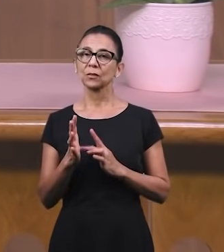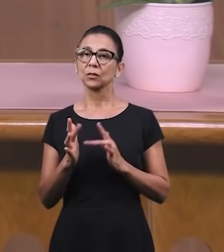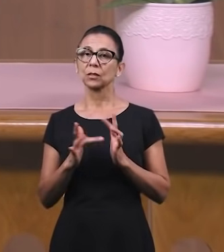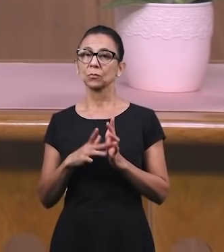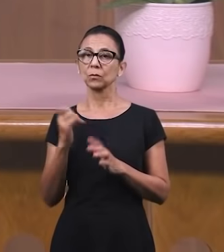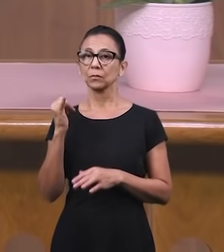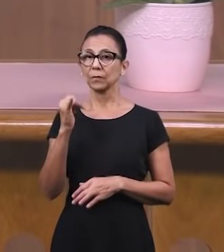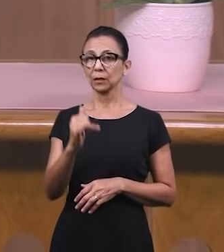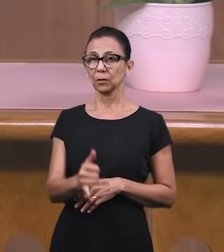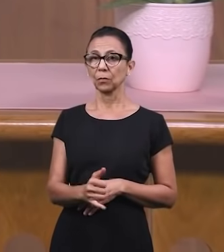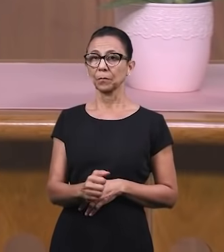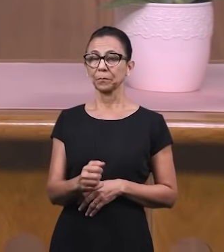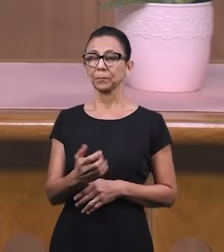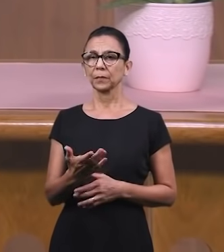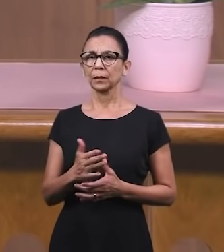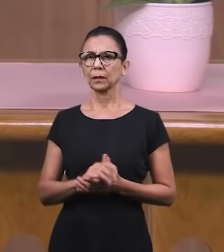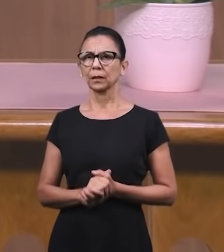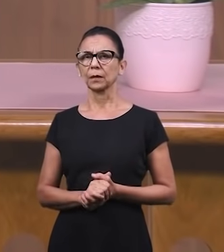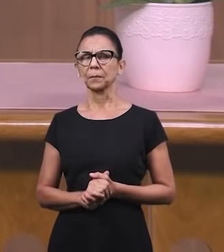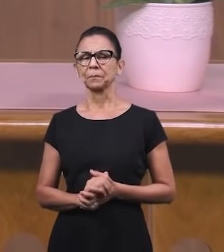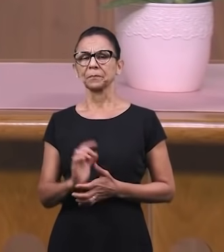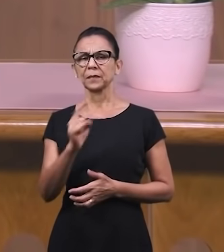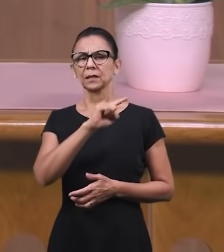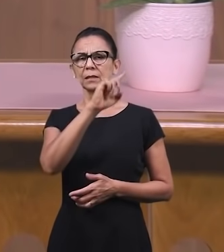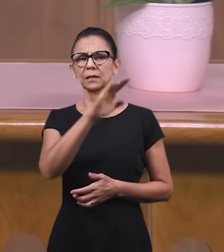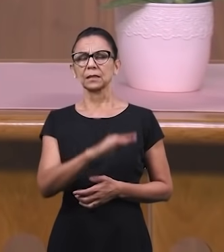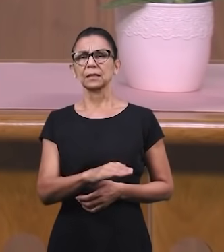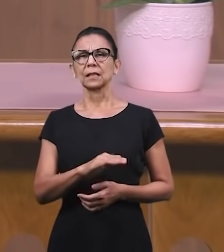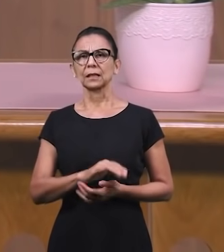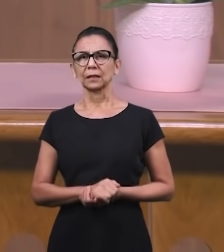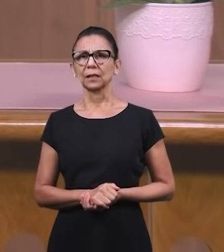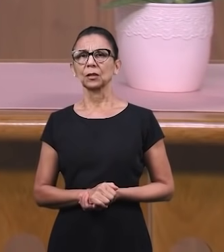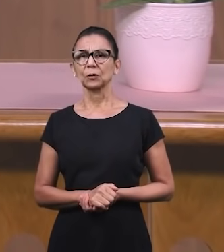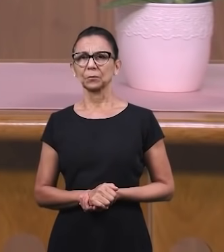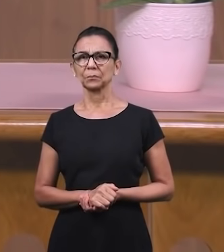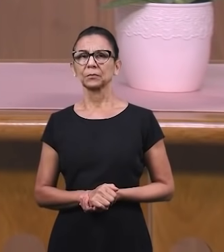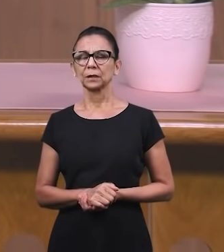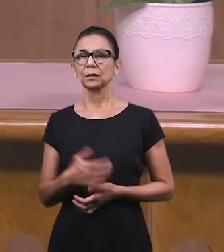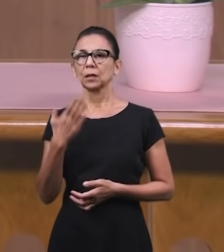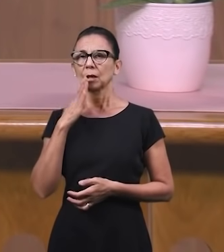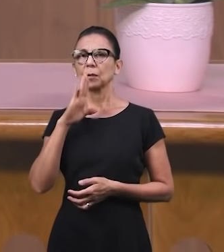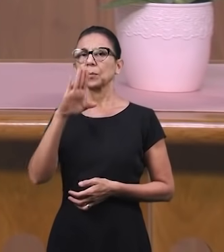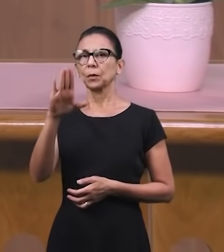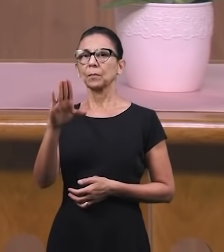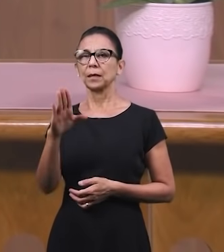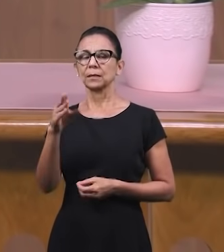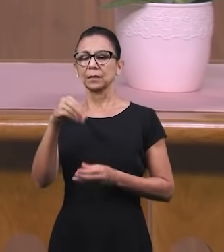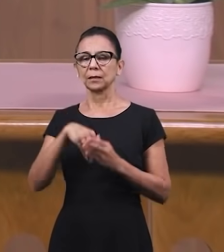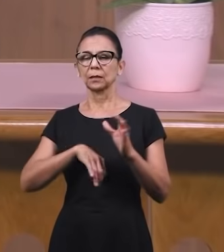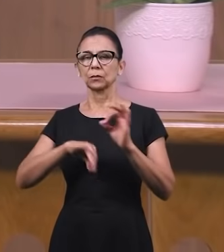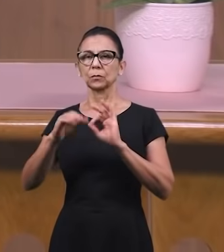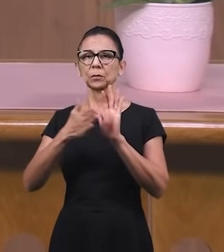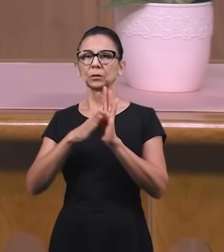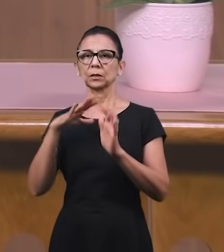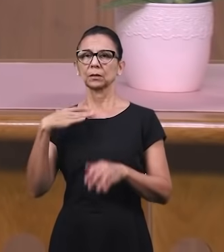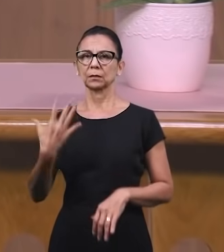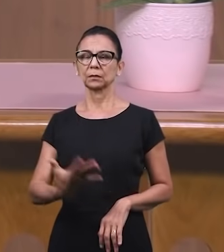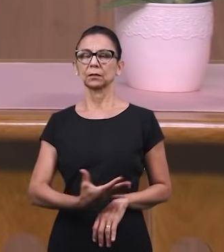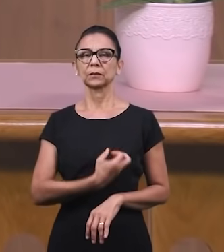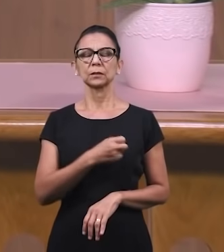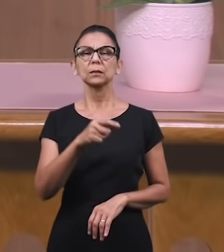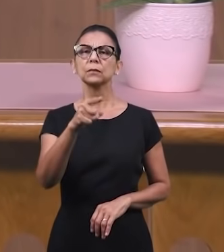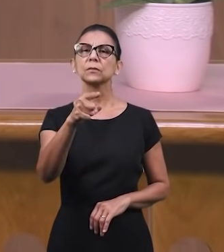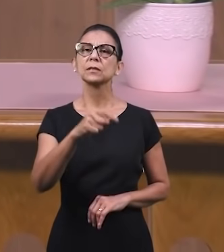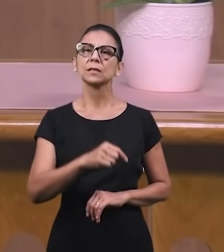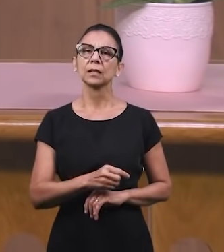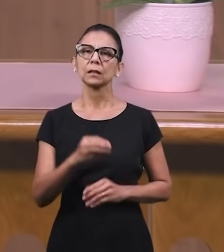este também é filho de Abraão, ele quis dizer o seguinte, este também está sob uma promessa, este também está dentro do projeto. E eu quero